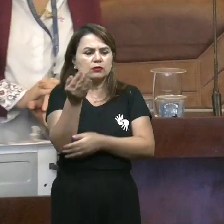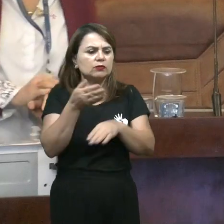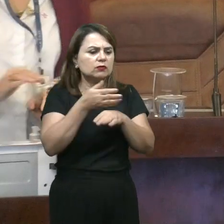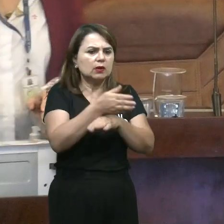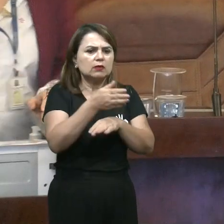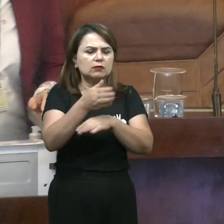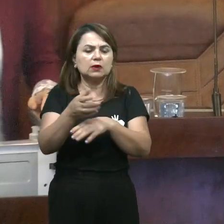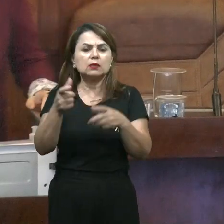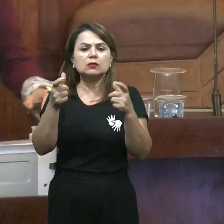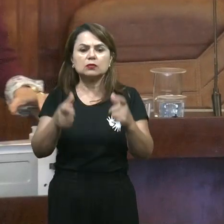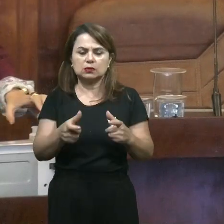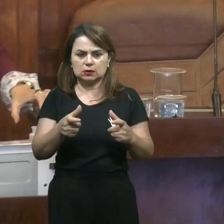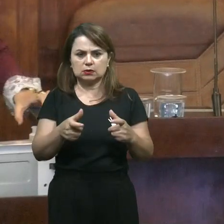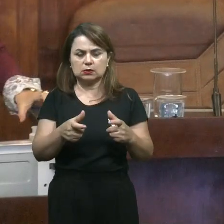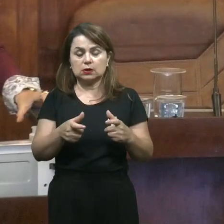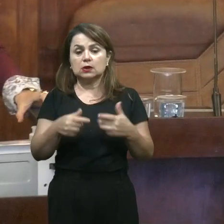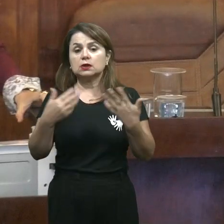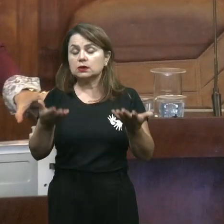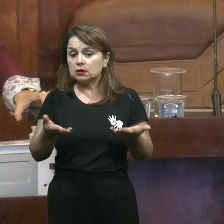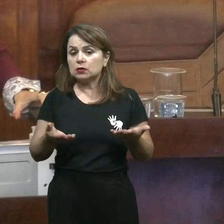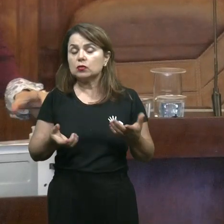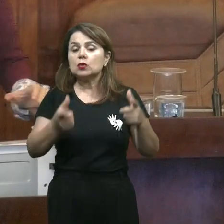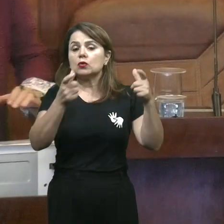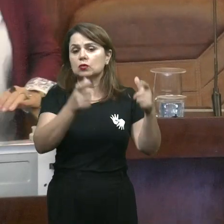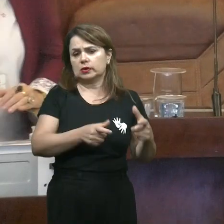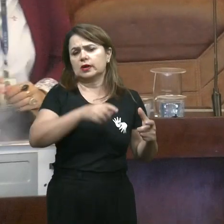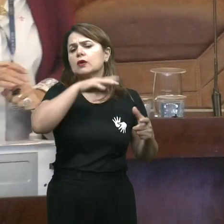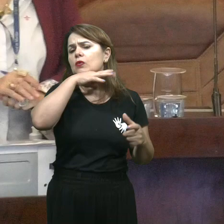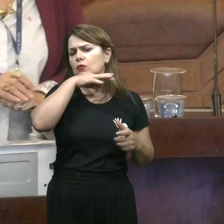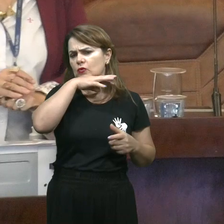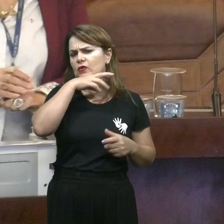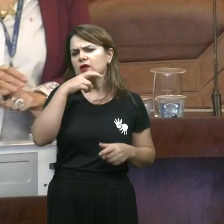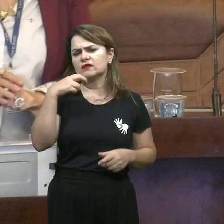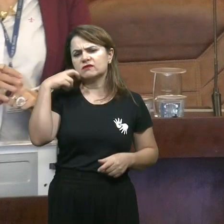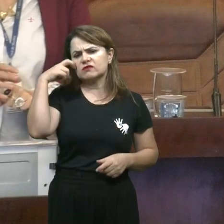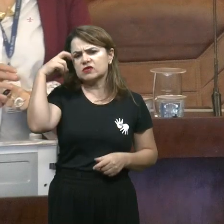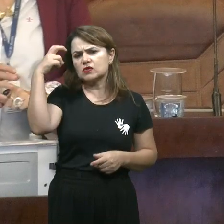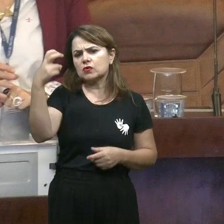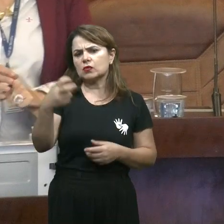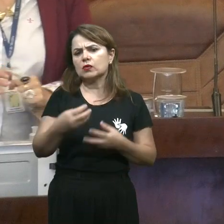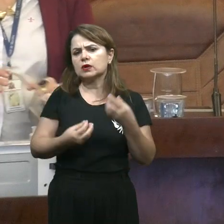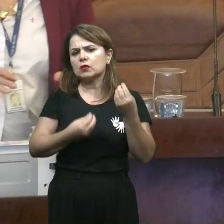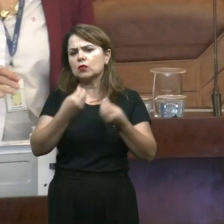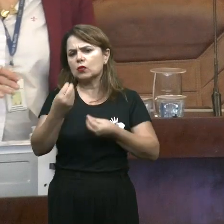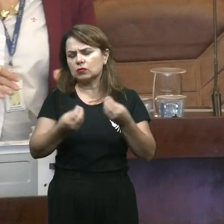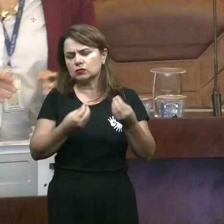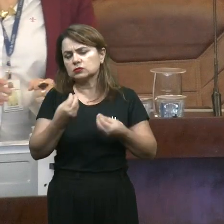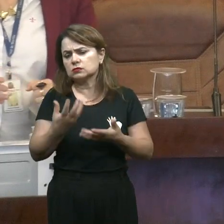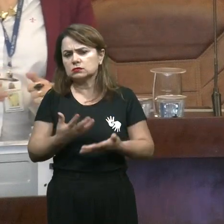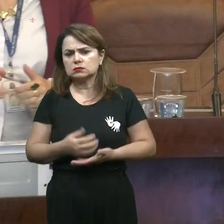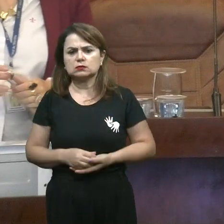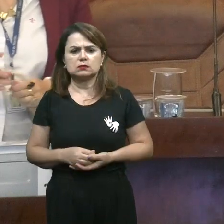até durante a madrugada é uma vergonha um cartão postal de Marília estar em tal situação